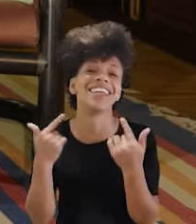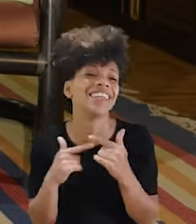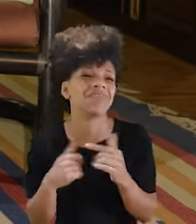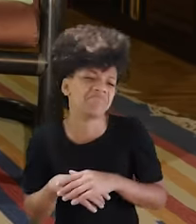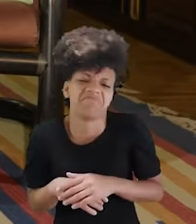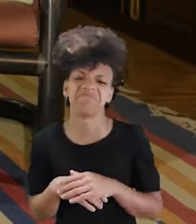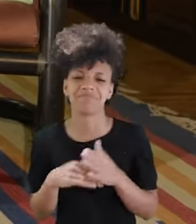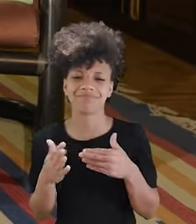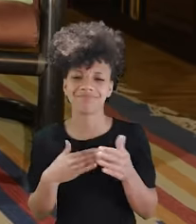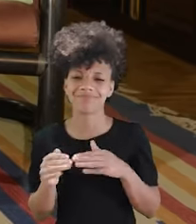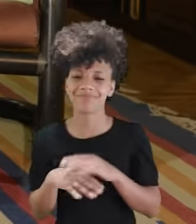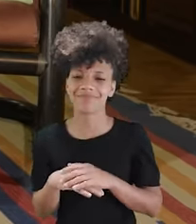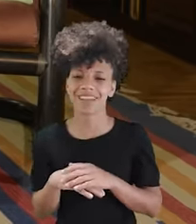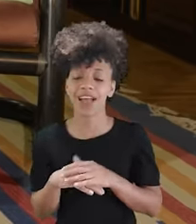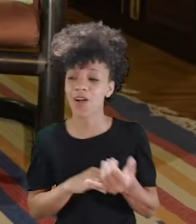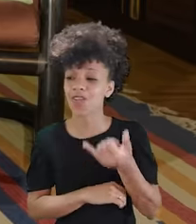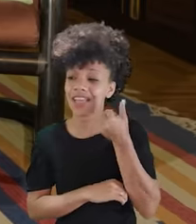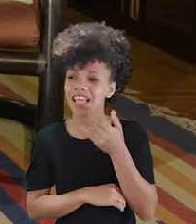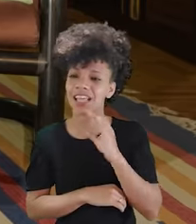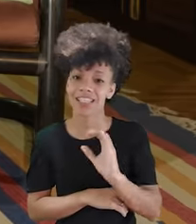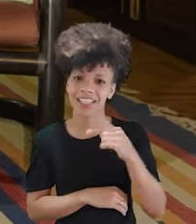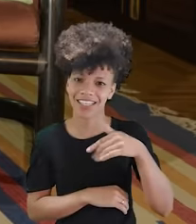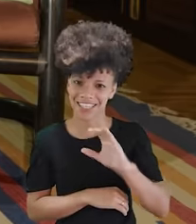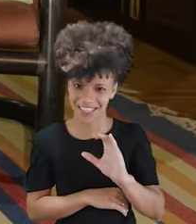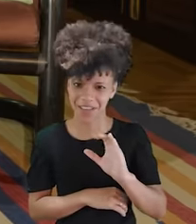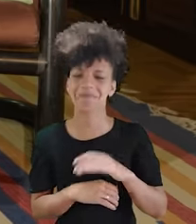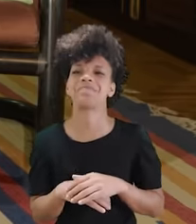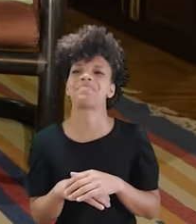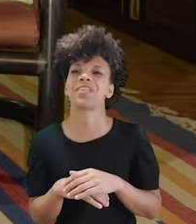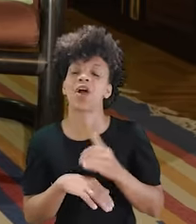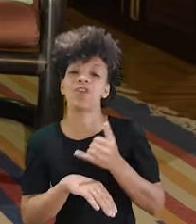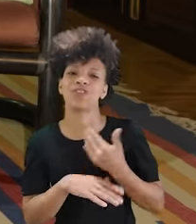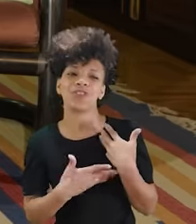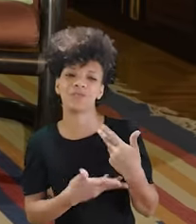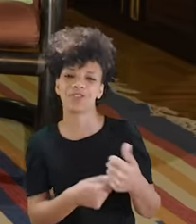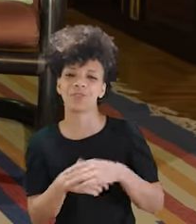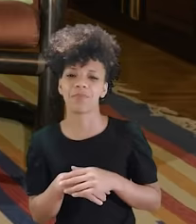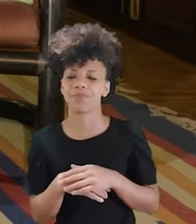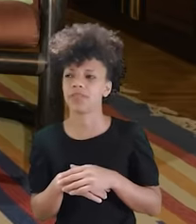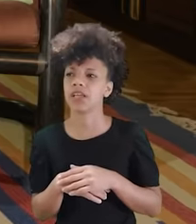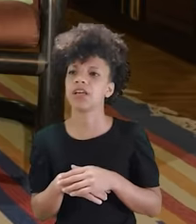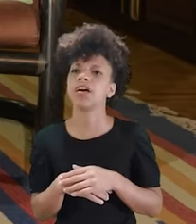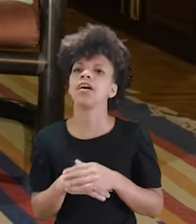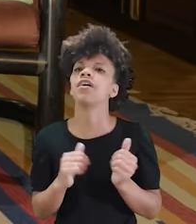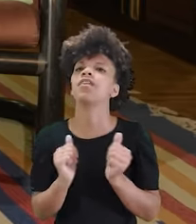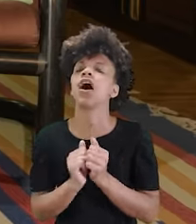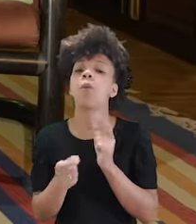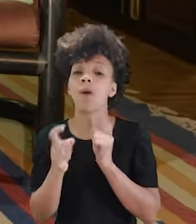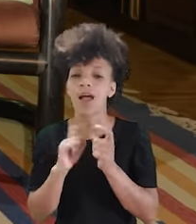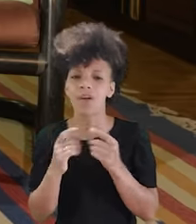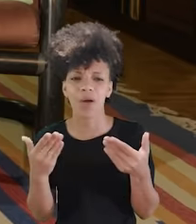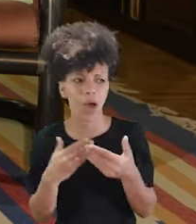o diretor me chamou falou vamos lá fazer uma reunião agora né e eu fui na reunião para